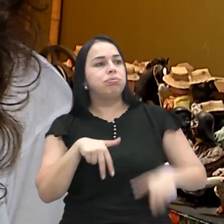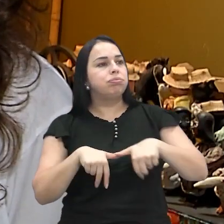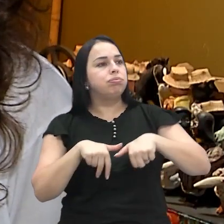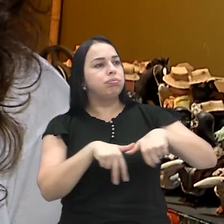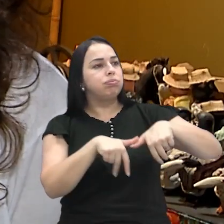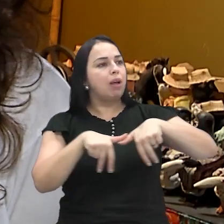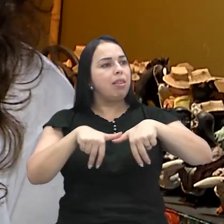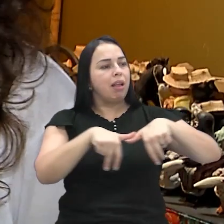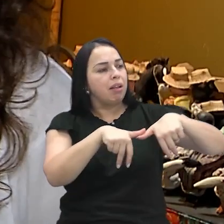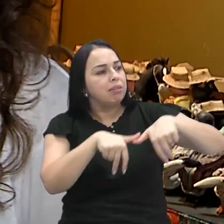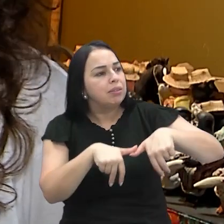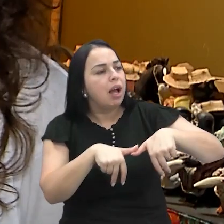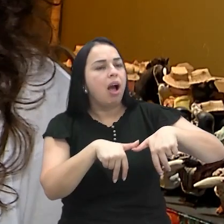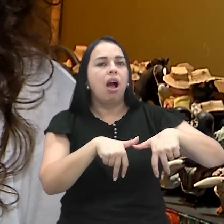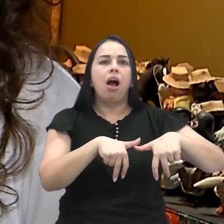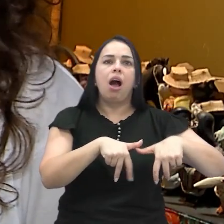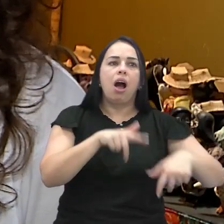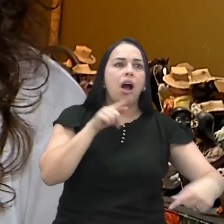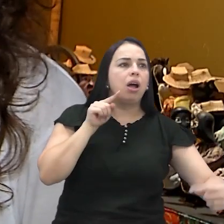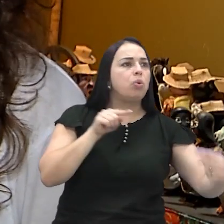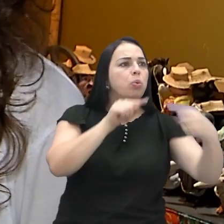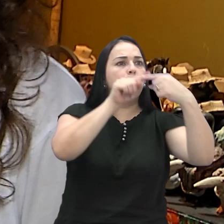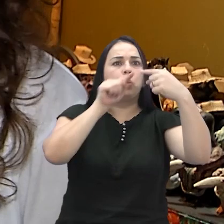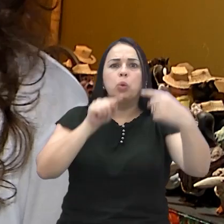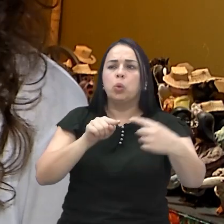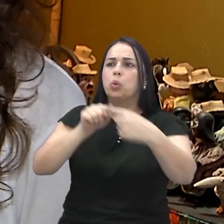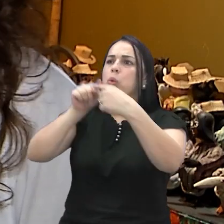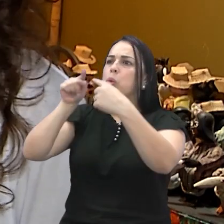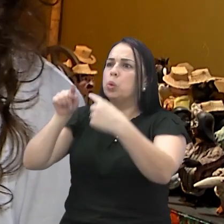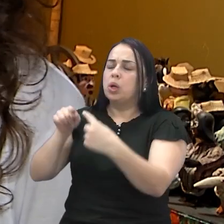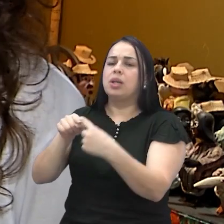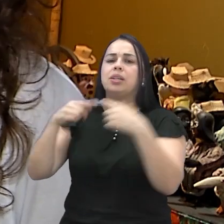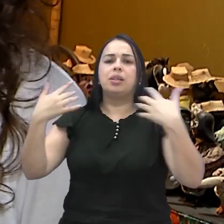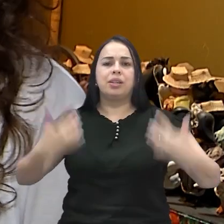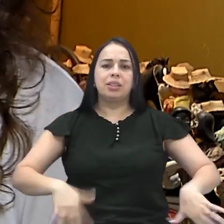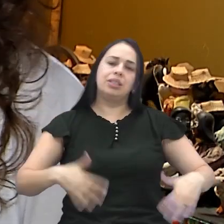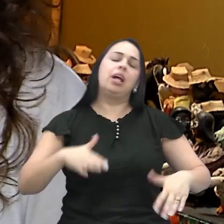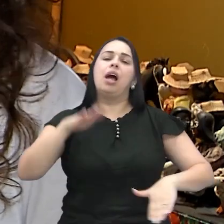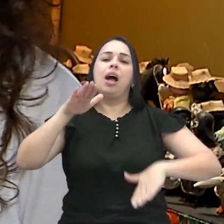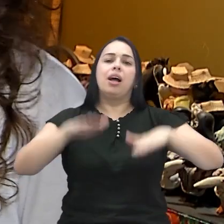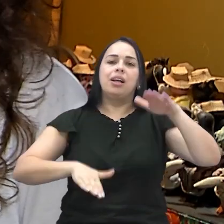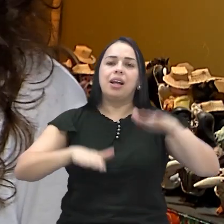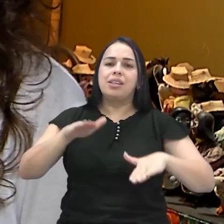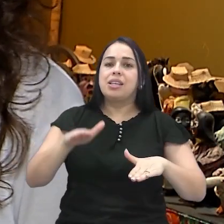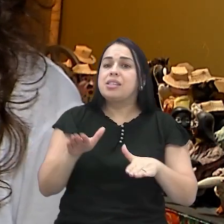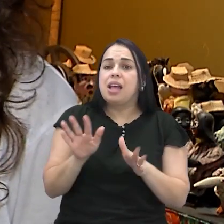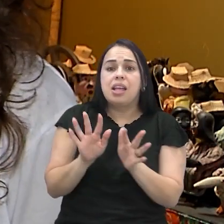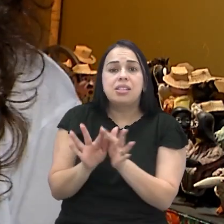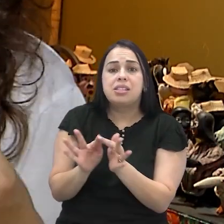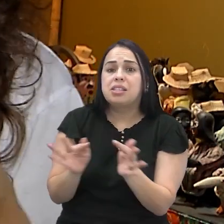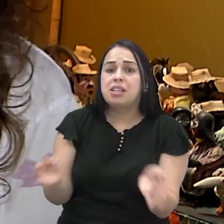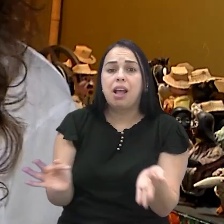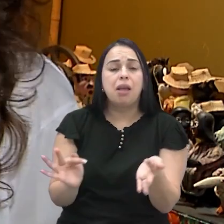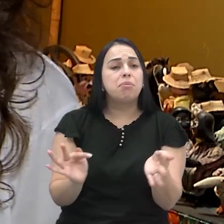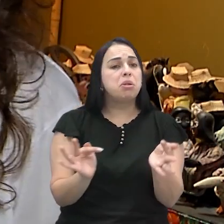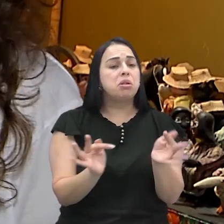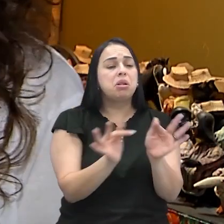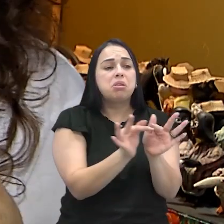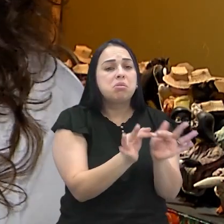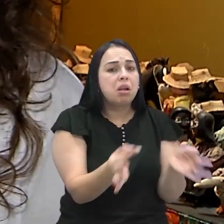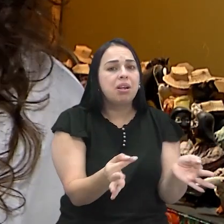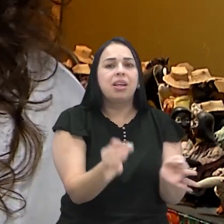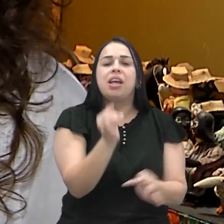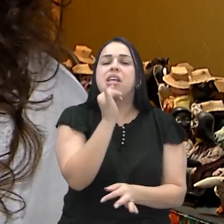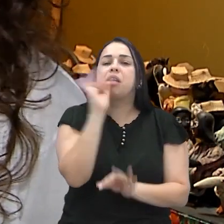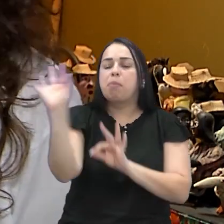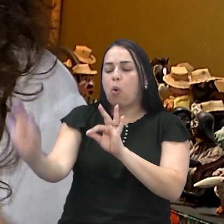possam reconhecer o que para elas é importante enquanto patrimônio, né? E às vezes são coisas tão simples,